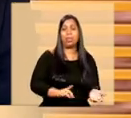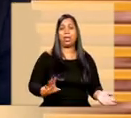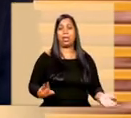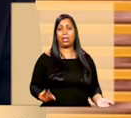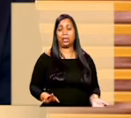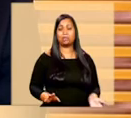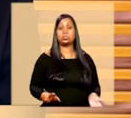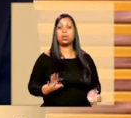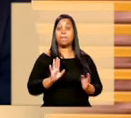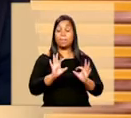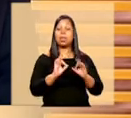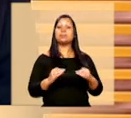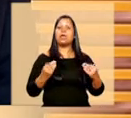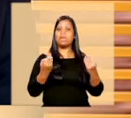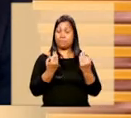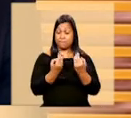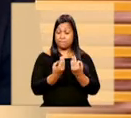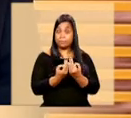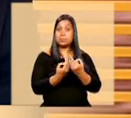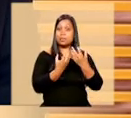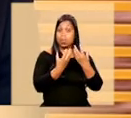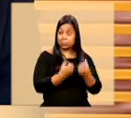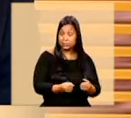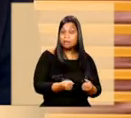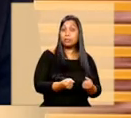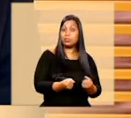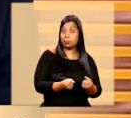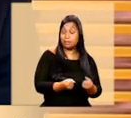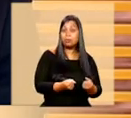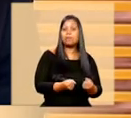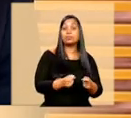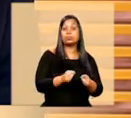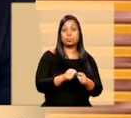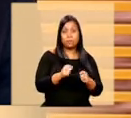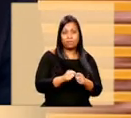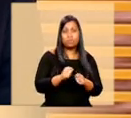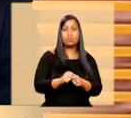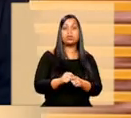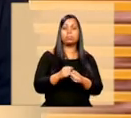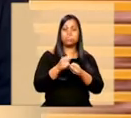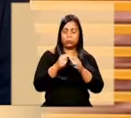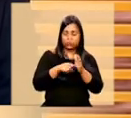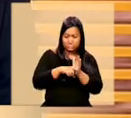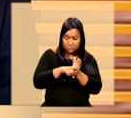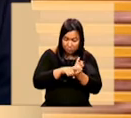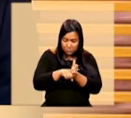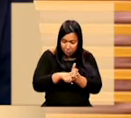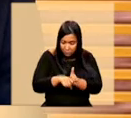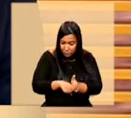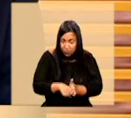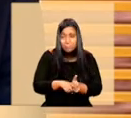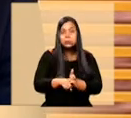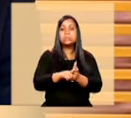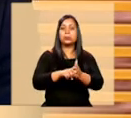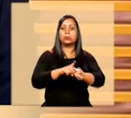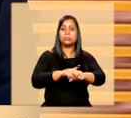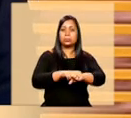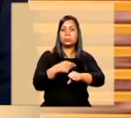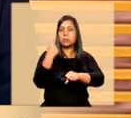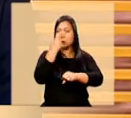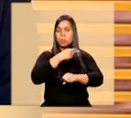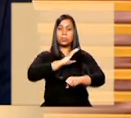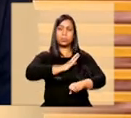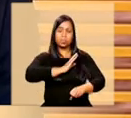diabetes. Mas isso, quando a família concorda com a doação, aí são feitos vários exames. Em questão de horas, a gente